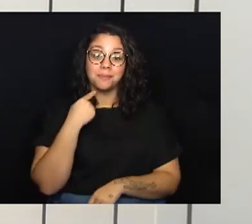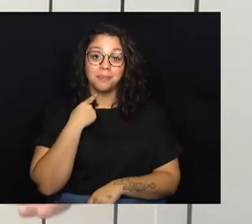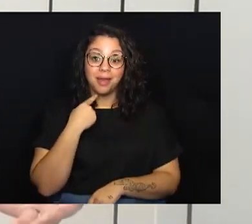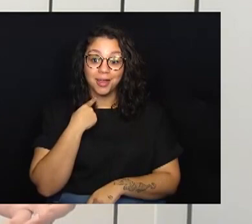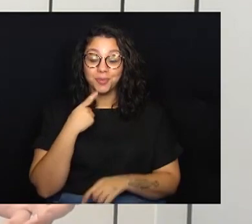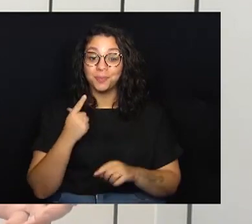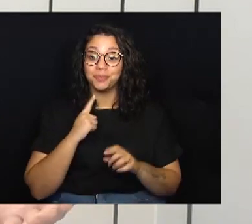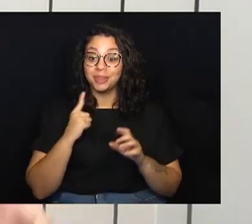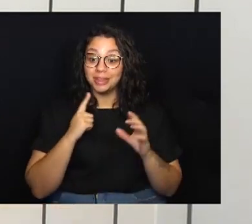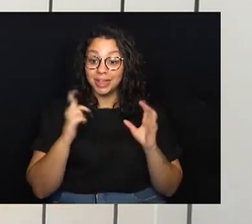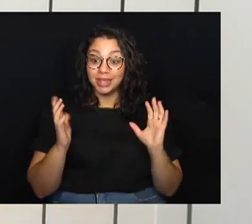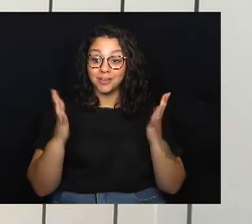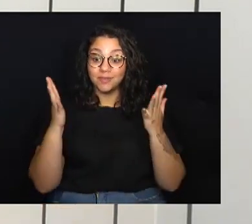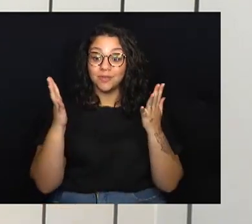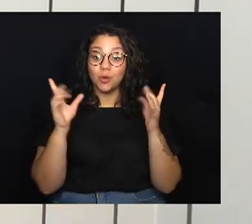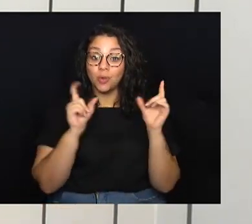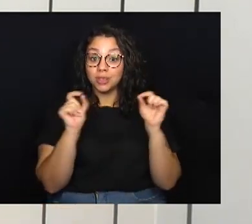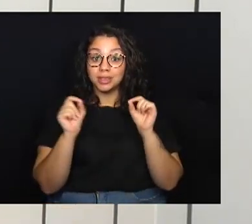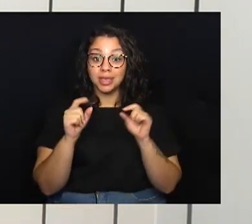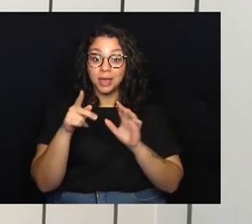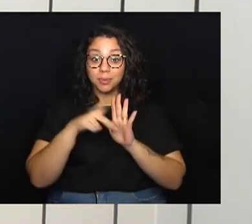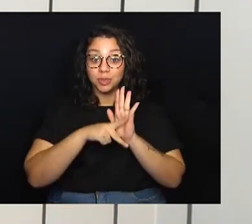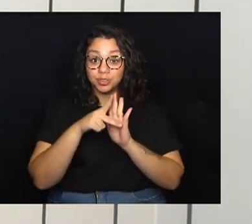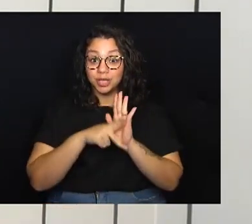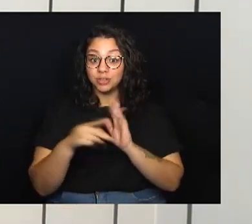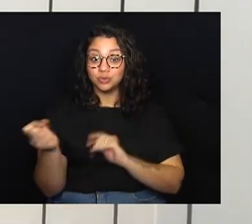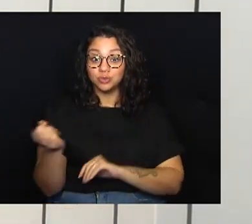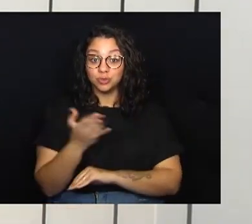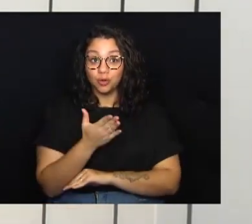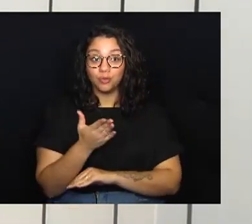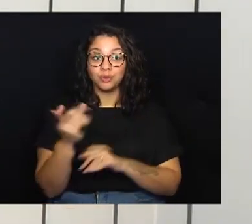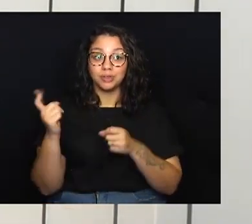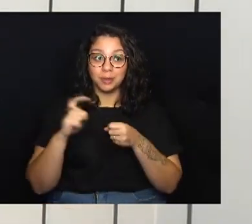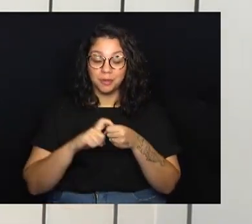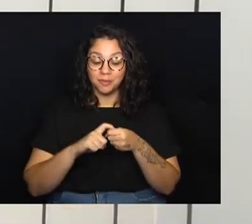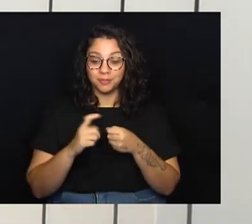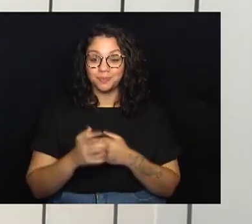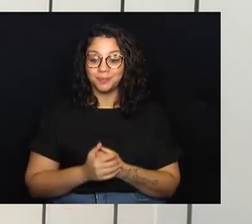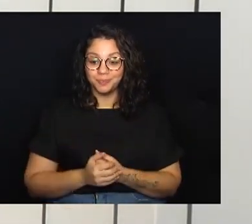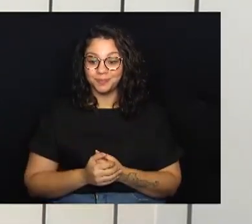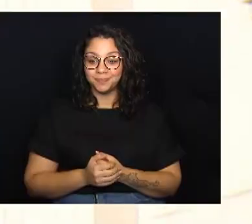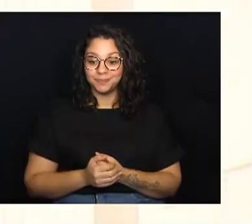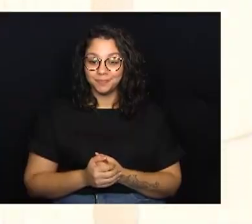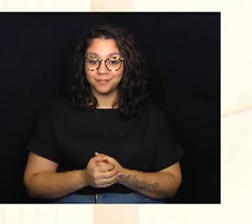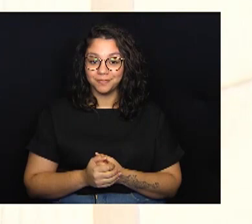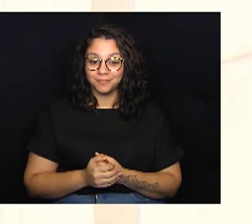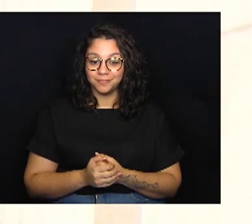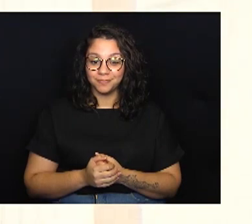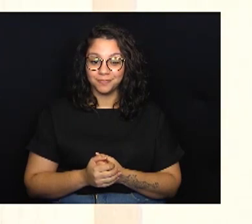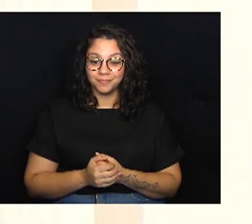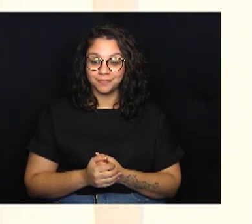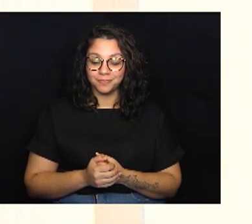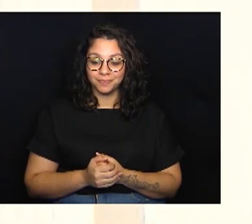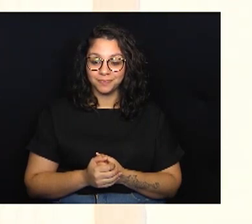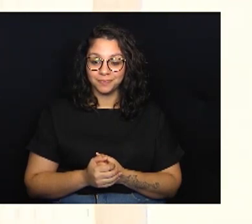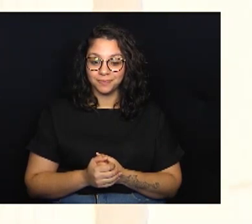com novos projetos e rejuvenescimento. No centro de